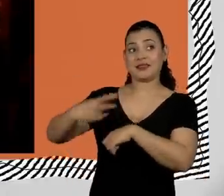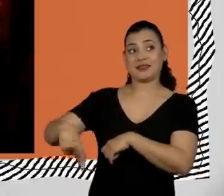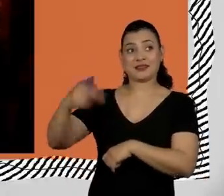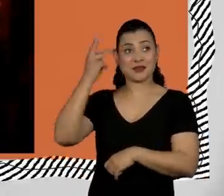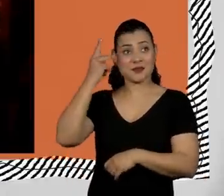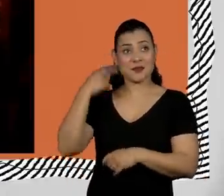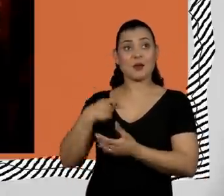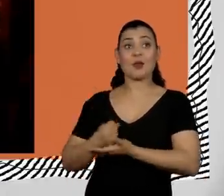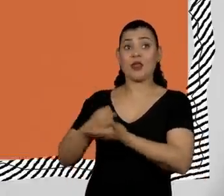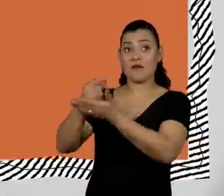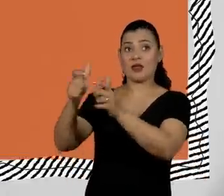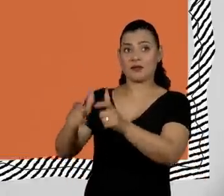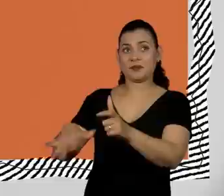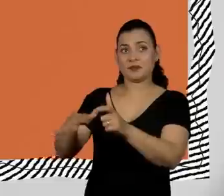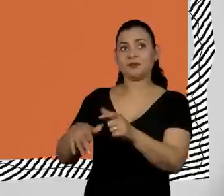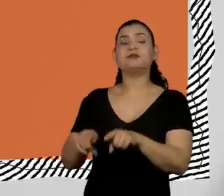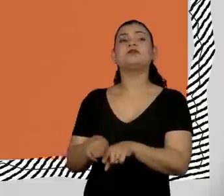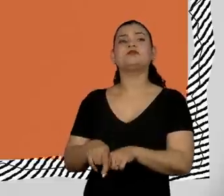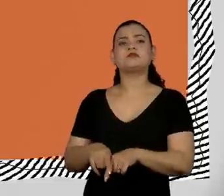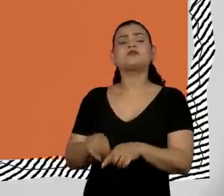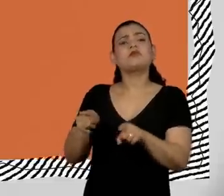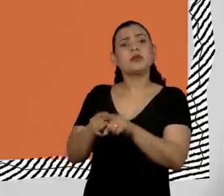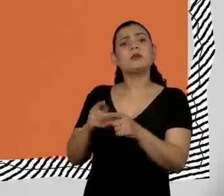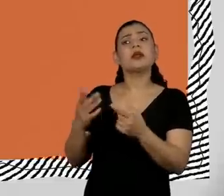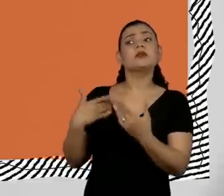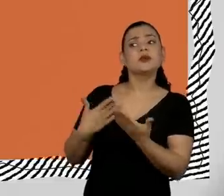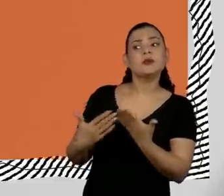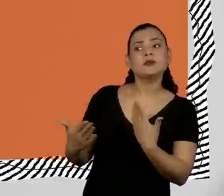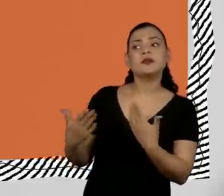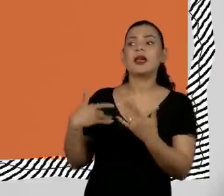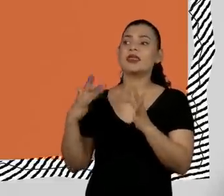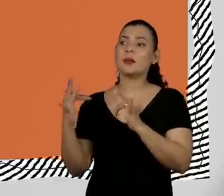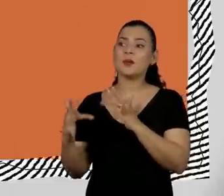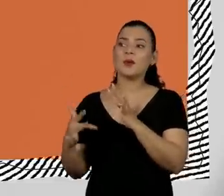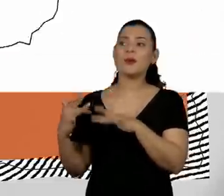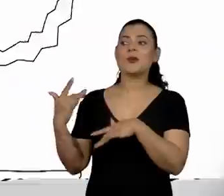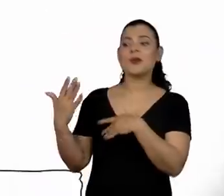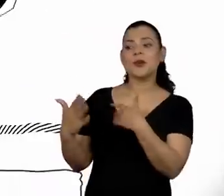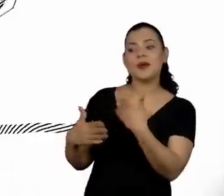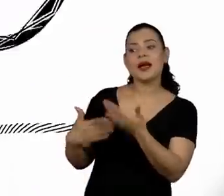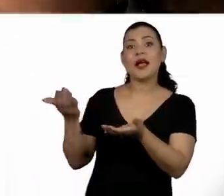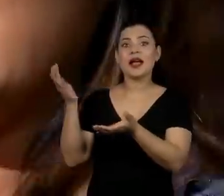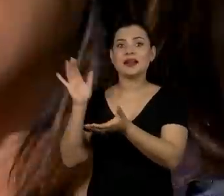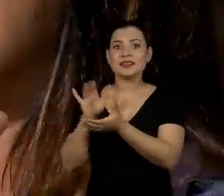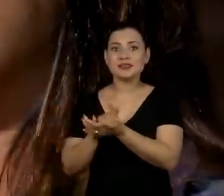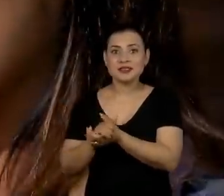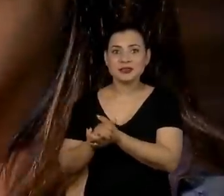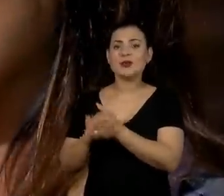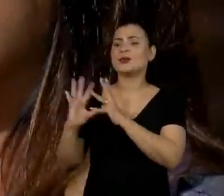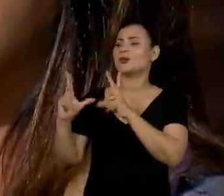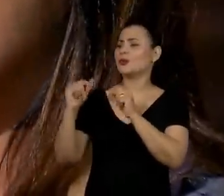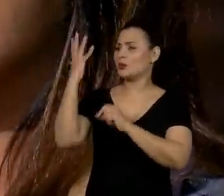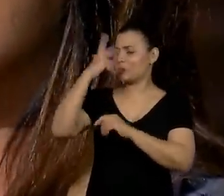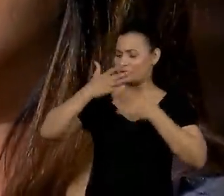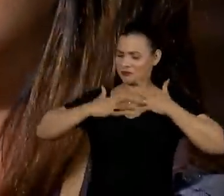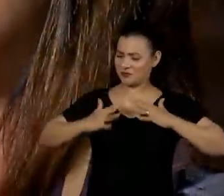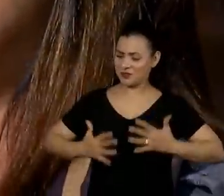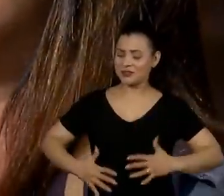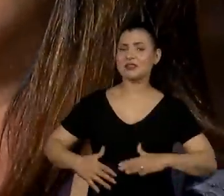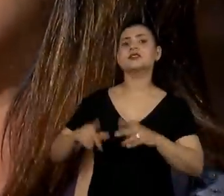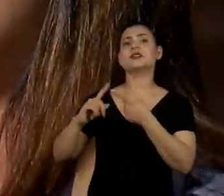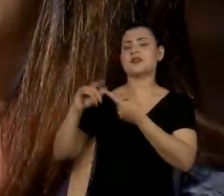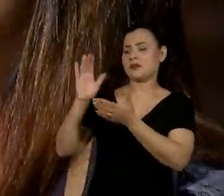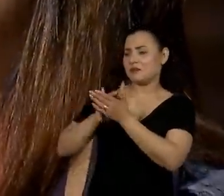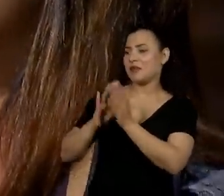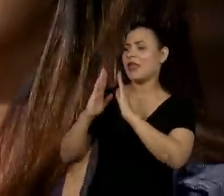E aí a gente namorou ali ali a gente casou ali foi morar junto casando na igreja teve os